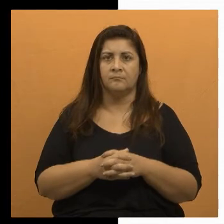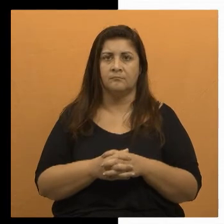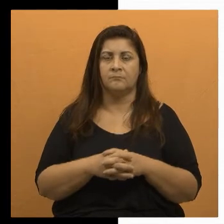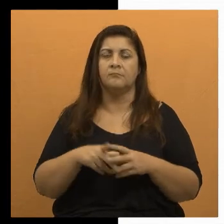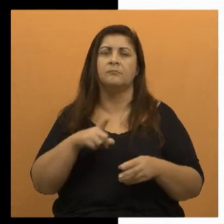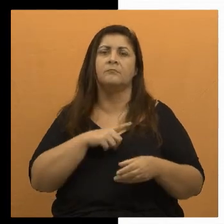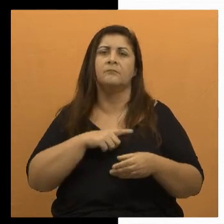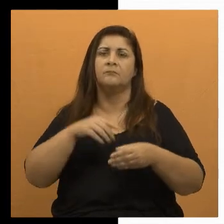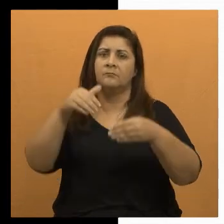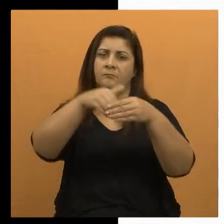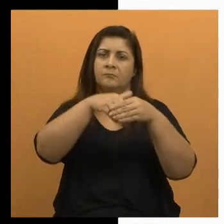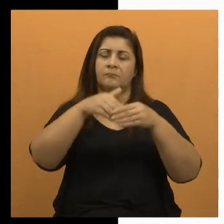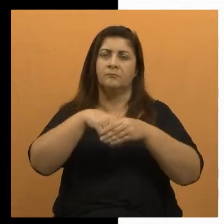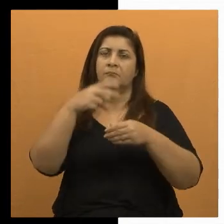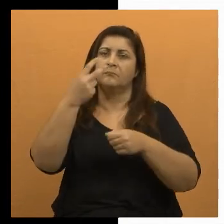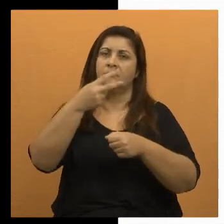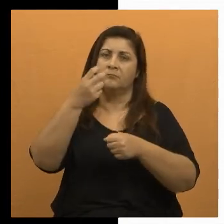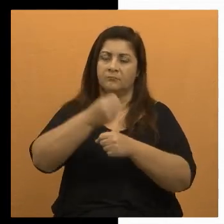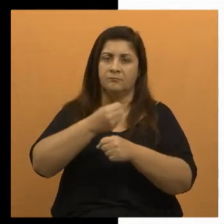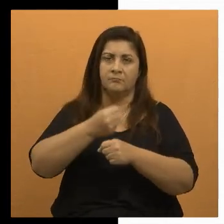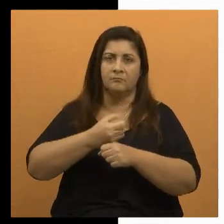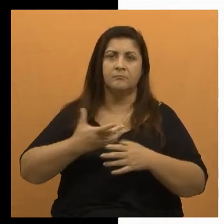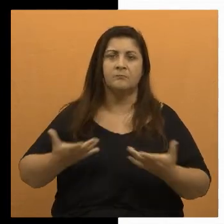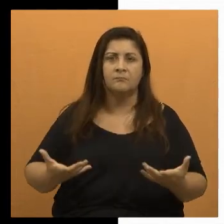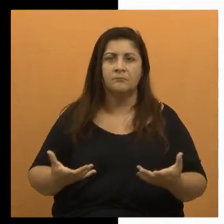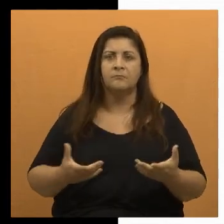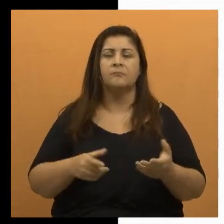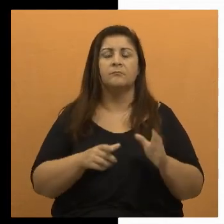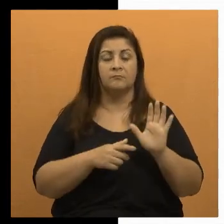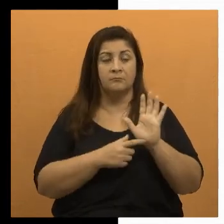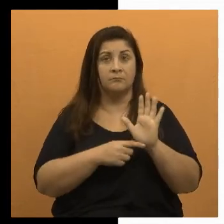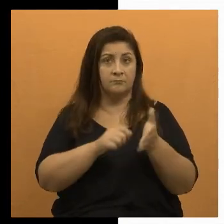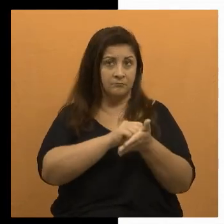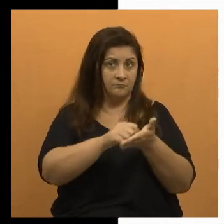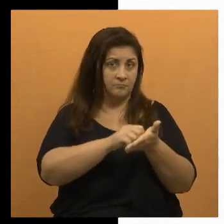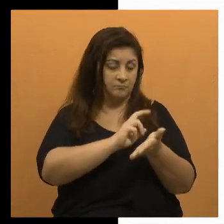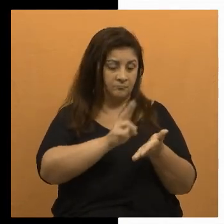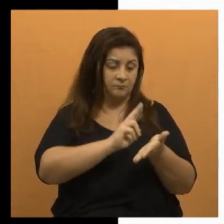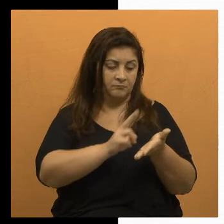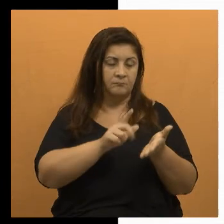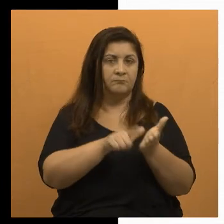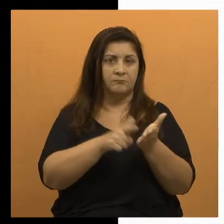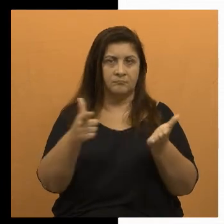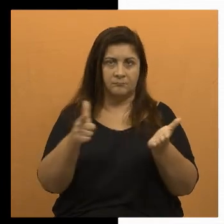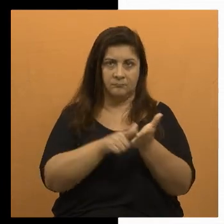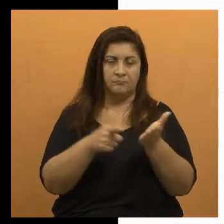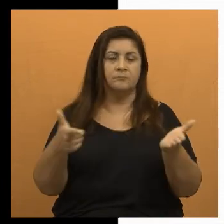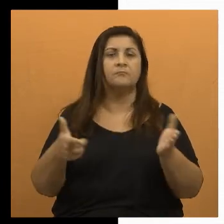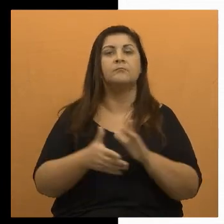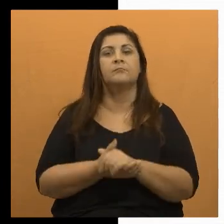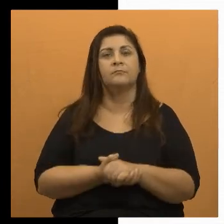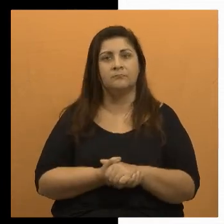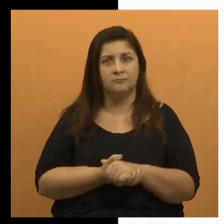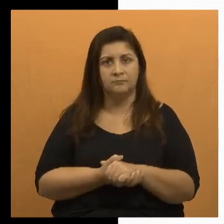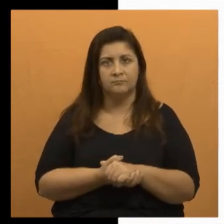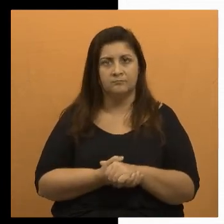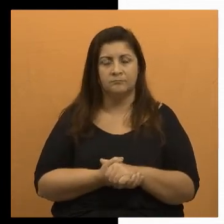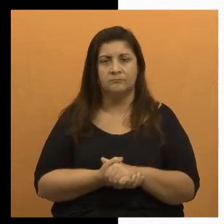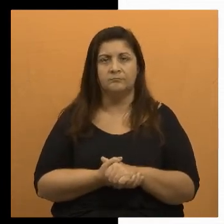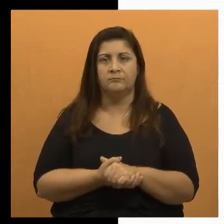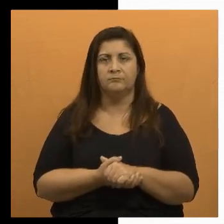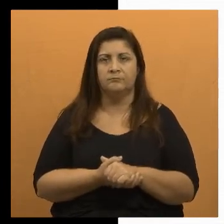eleitos a cada 2 anos com ampla divulgação em jornal de grande circulação da cidade e exercem as suas